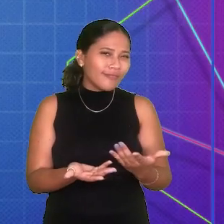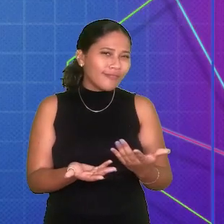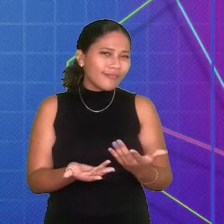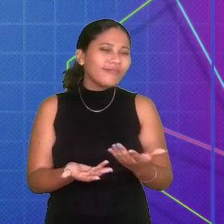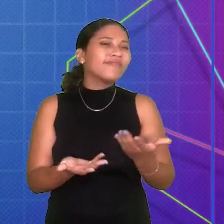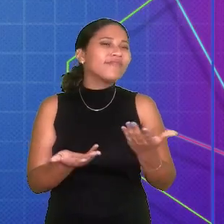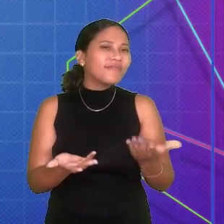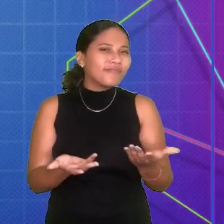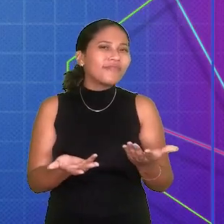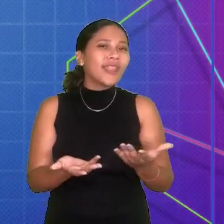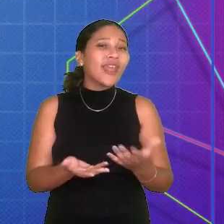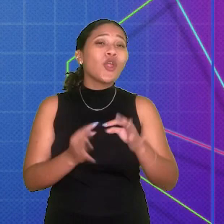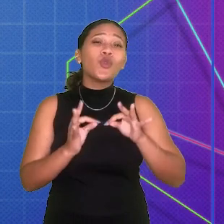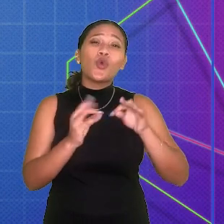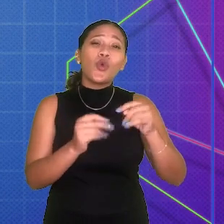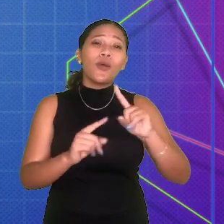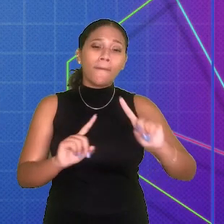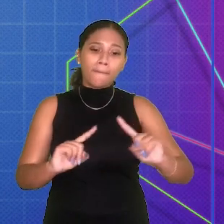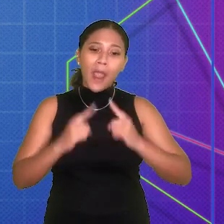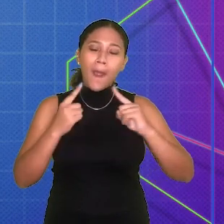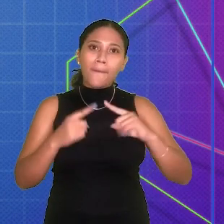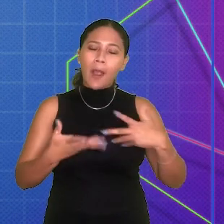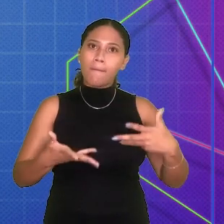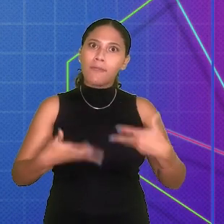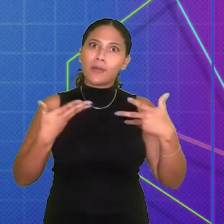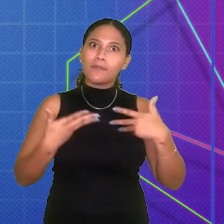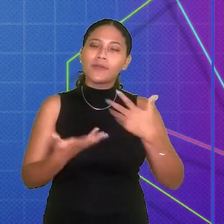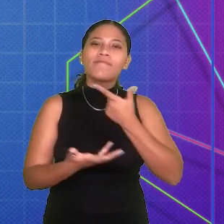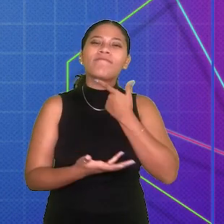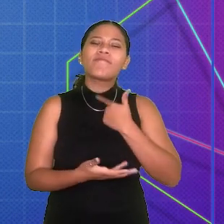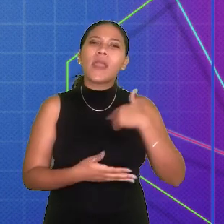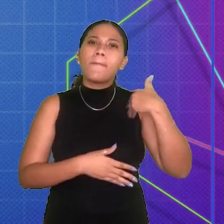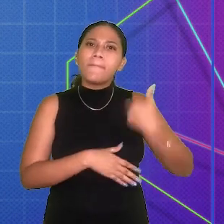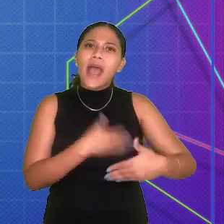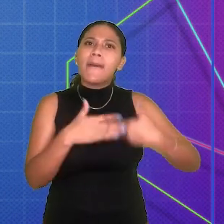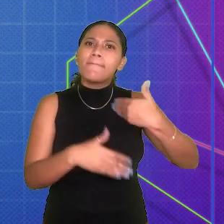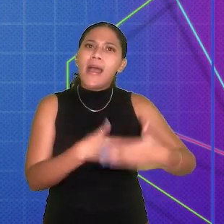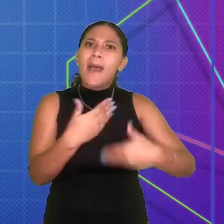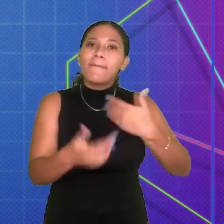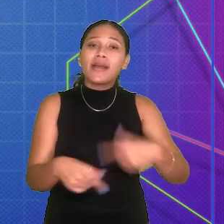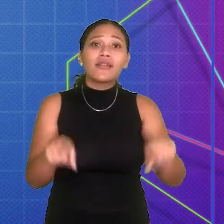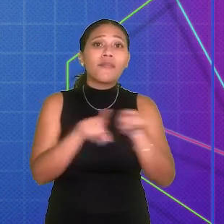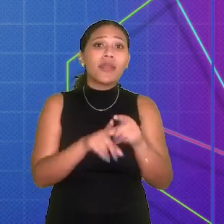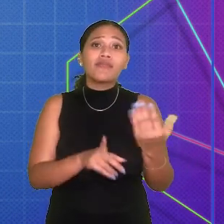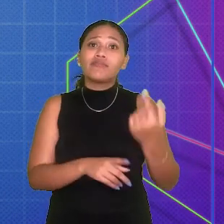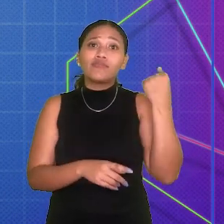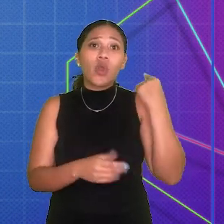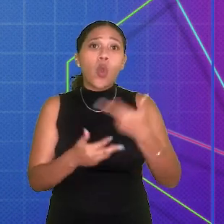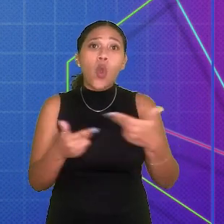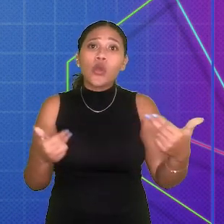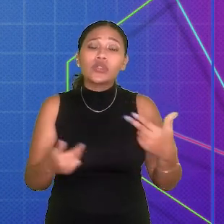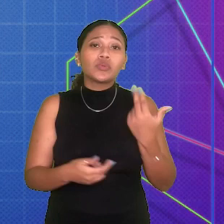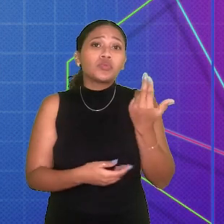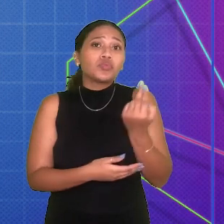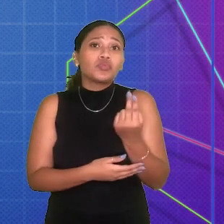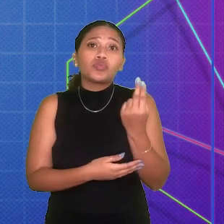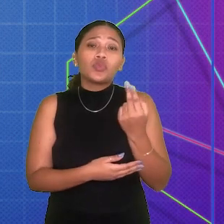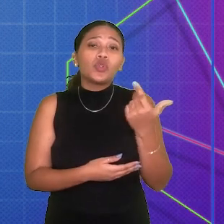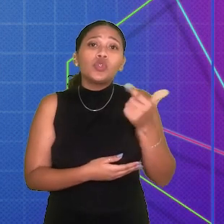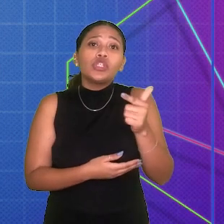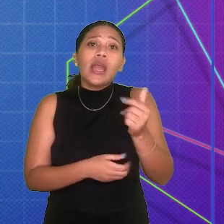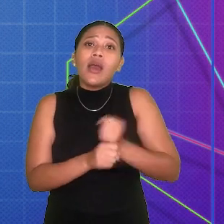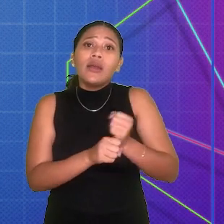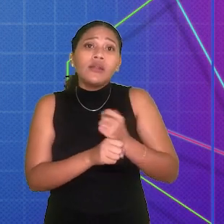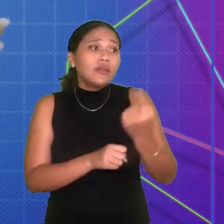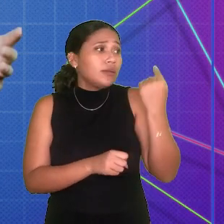rankeds? Isso tudo nos motiva a competir e a querer jogar mais e mais, e eram coisas que não tinham ou pouco tínhamos até uns